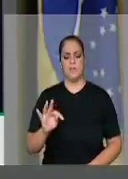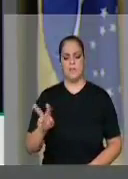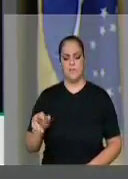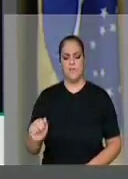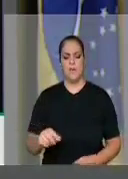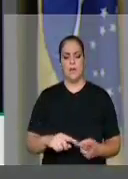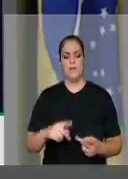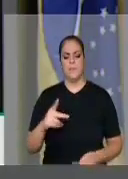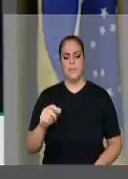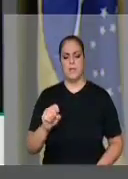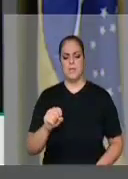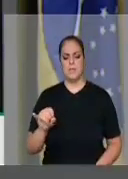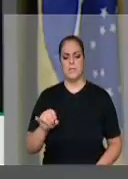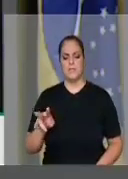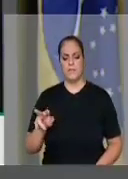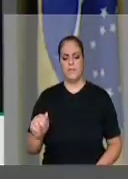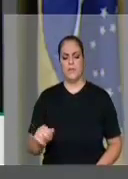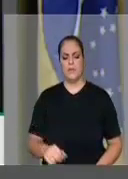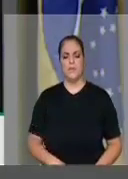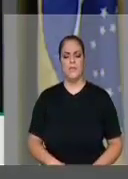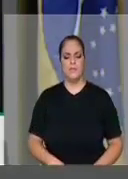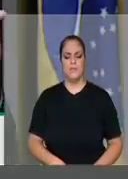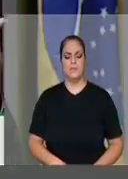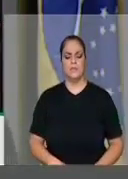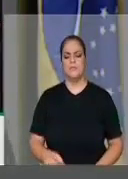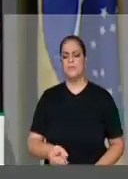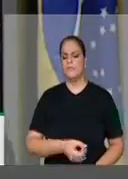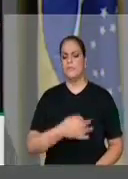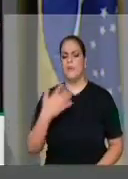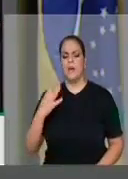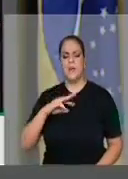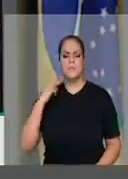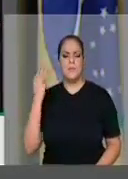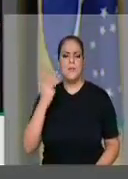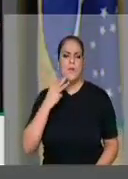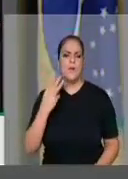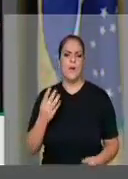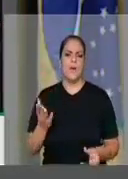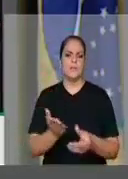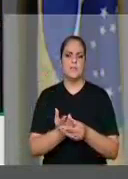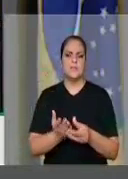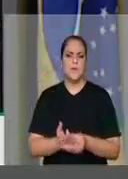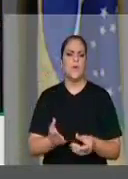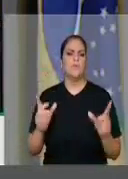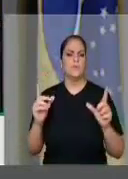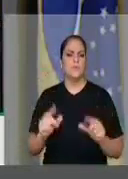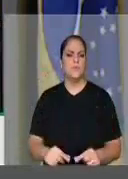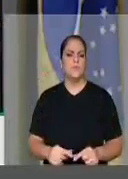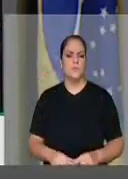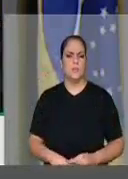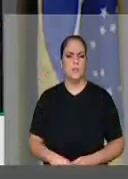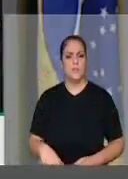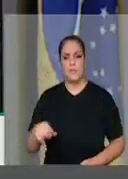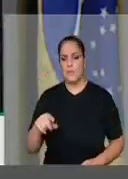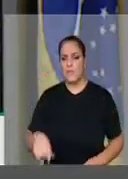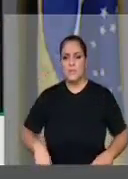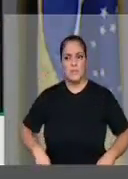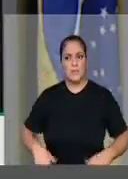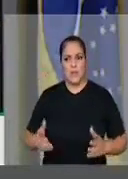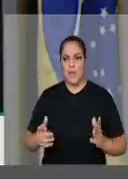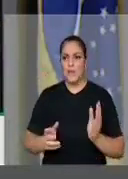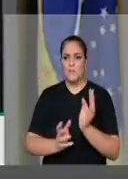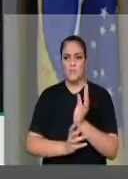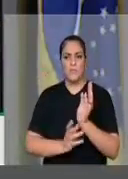né, de milhares de contenciosos e de milhares de ações. A burocracia, esse custo burocrático